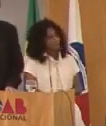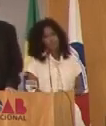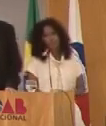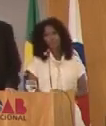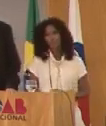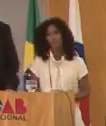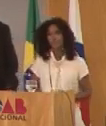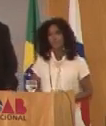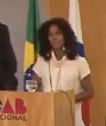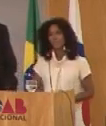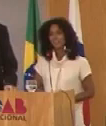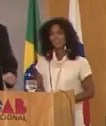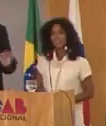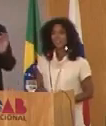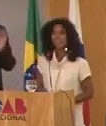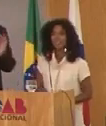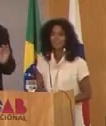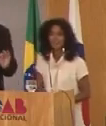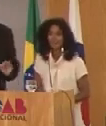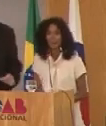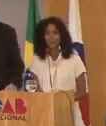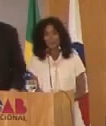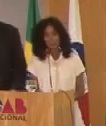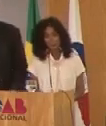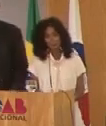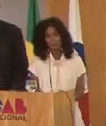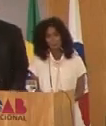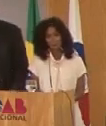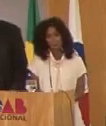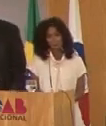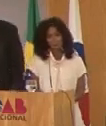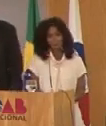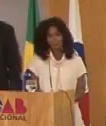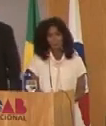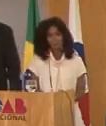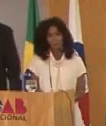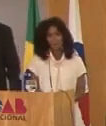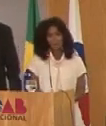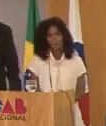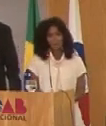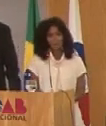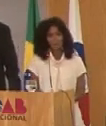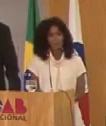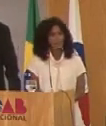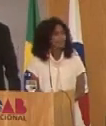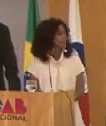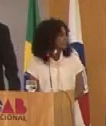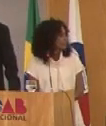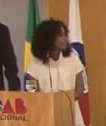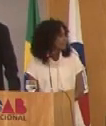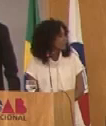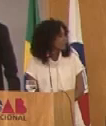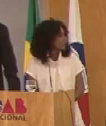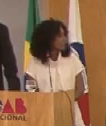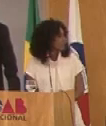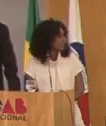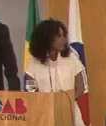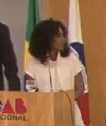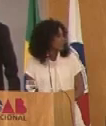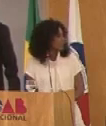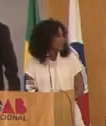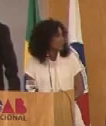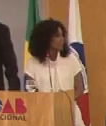Muito bem. Deixando muito claro que a luta contra a violência exige